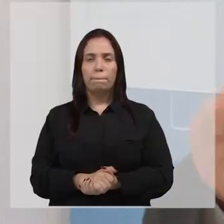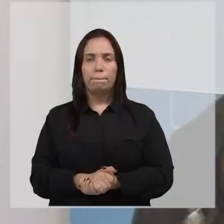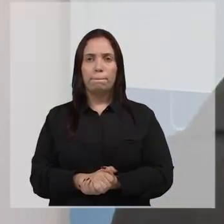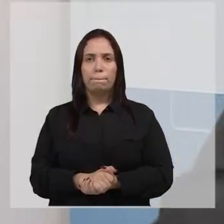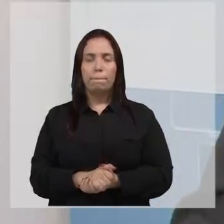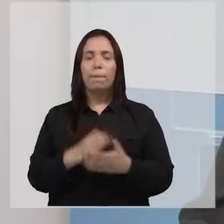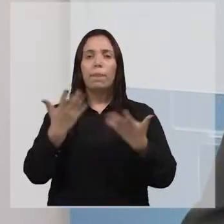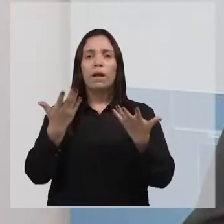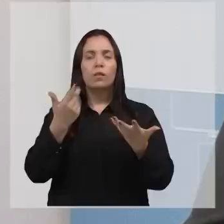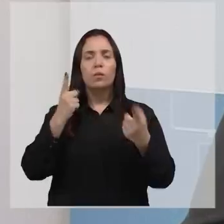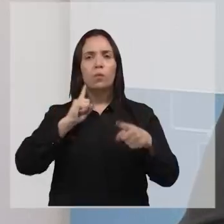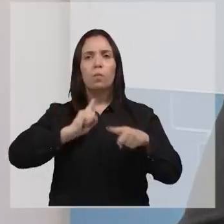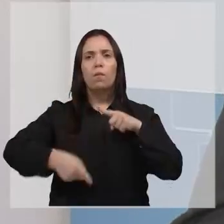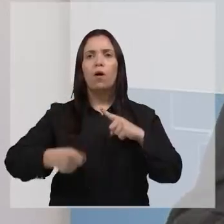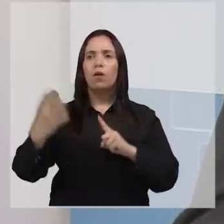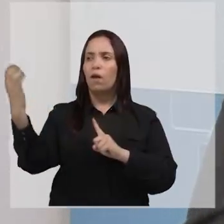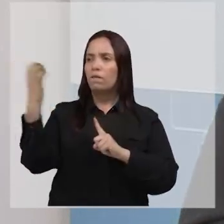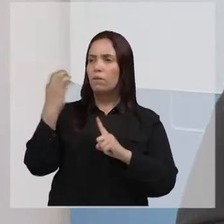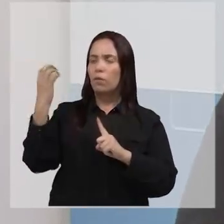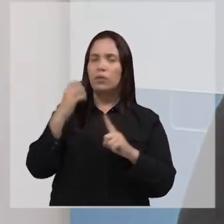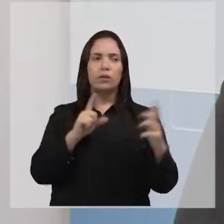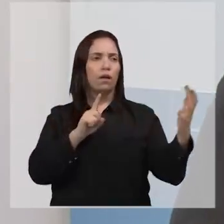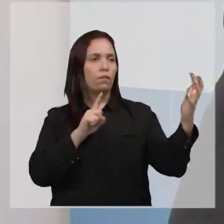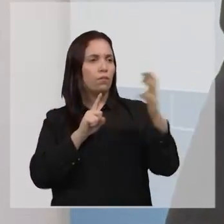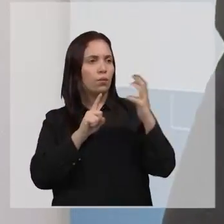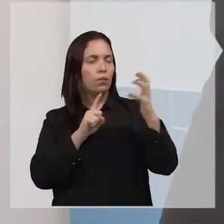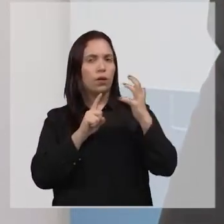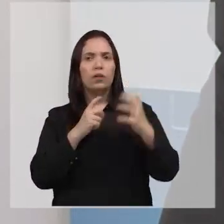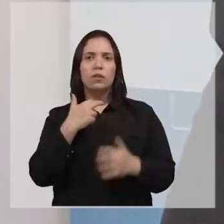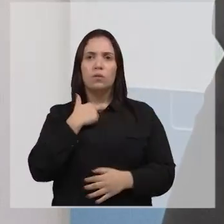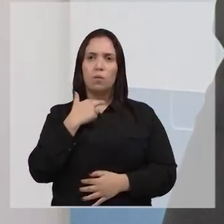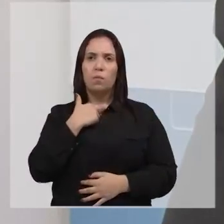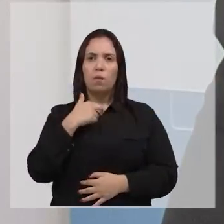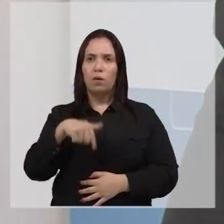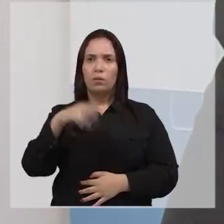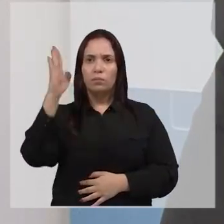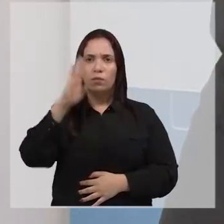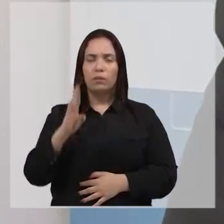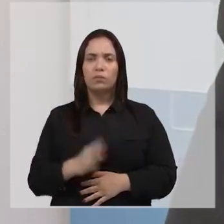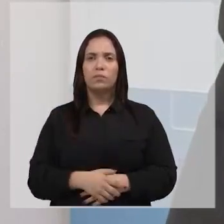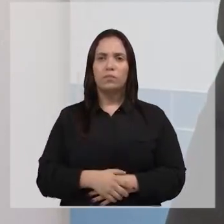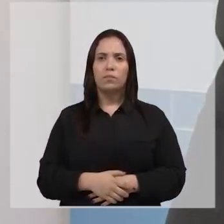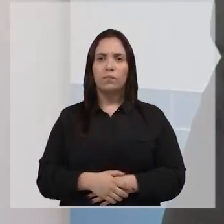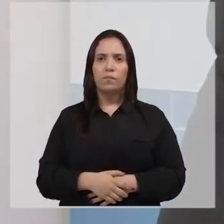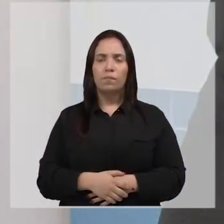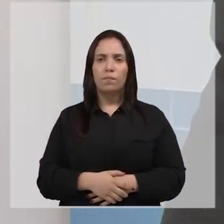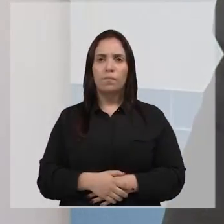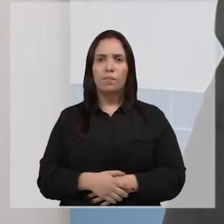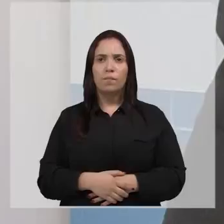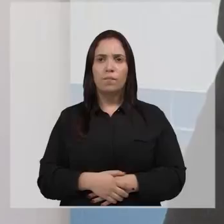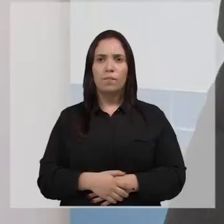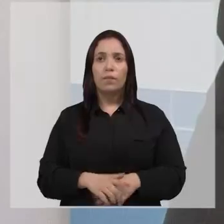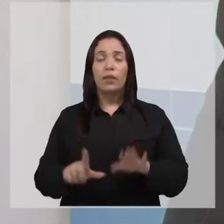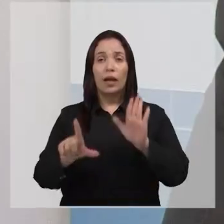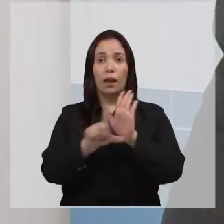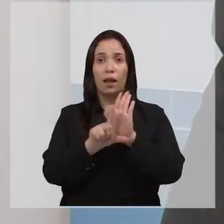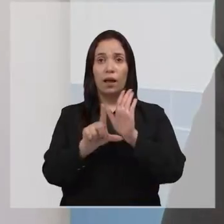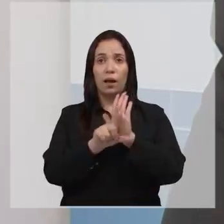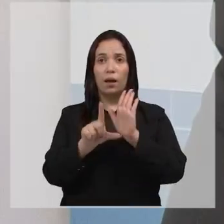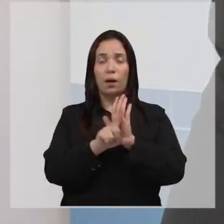houvesse influência externa aqui no Brasil, não pedir influência externa aqui no nosso país. Porque agora é o seguinte, as leis